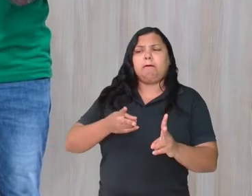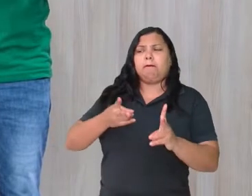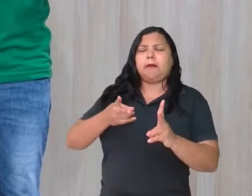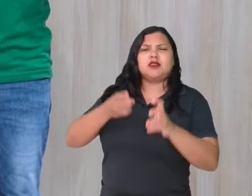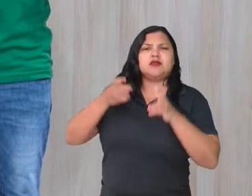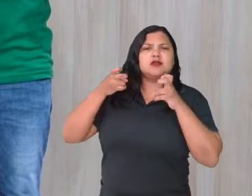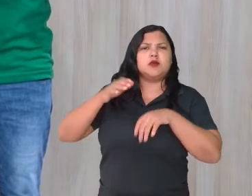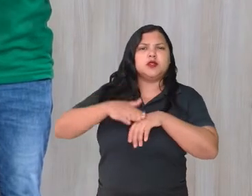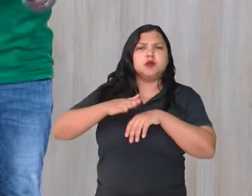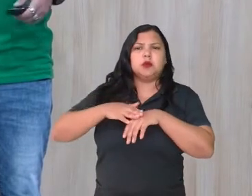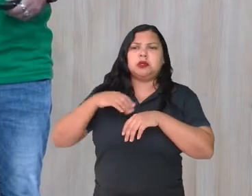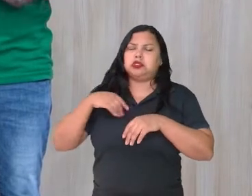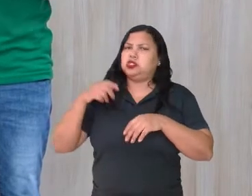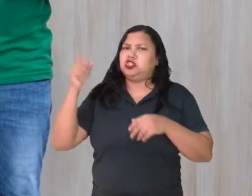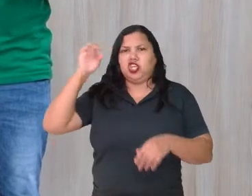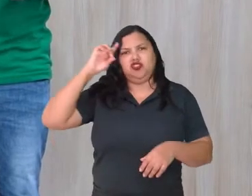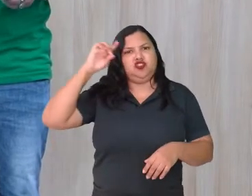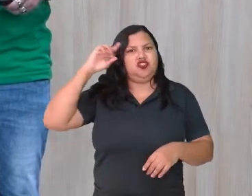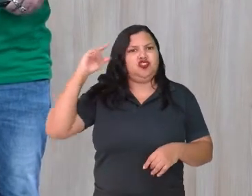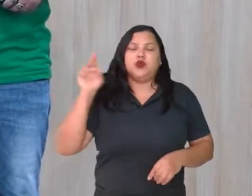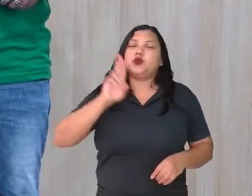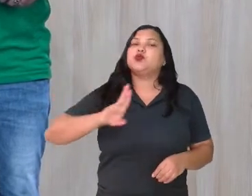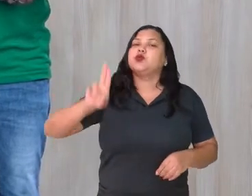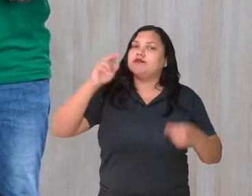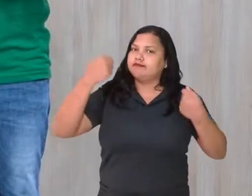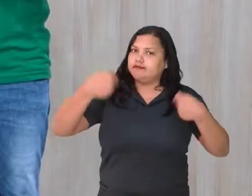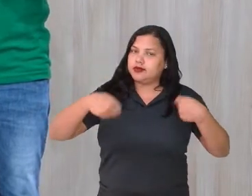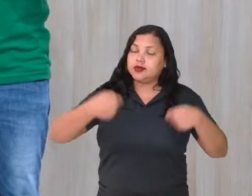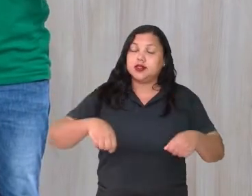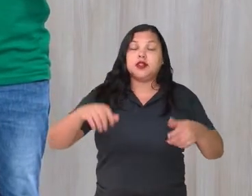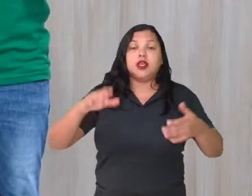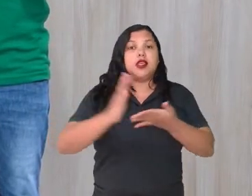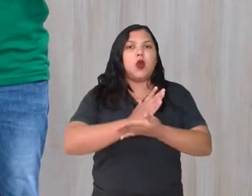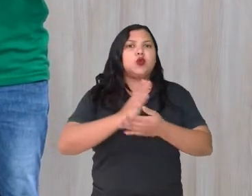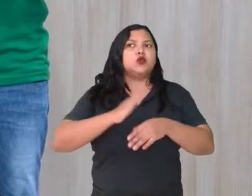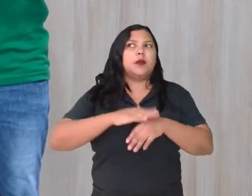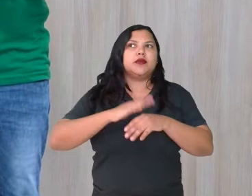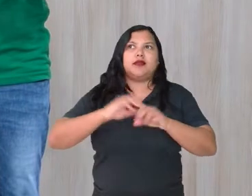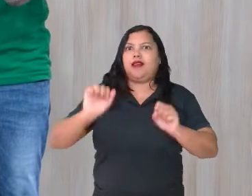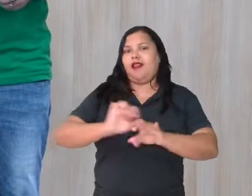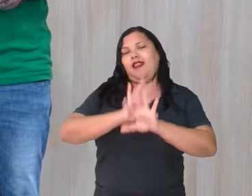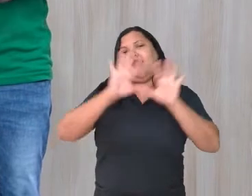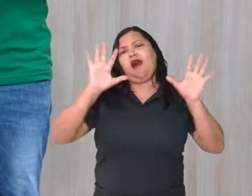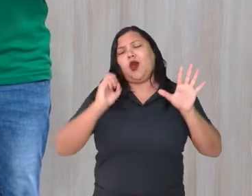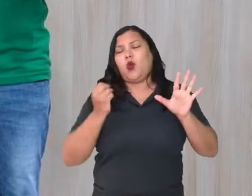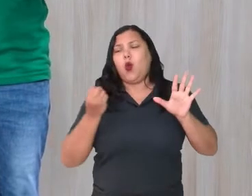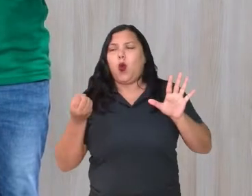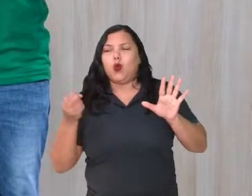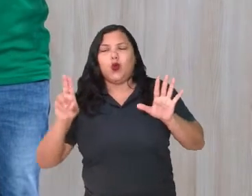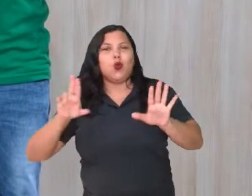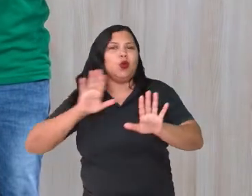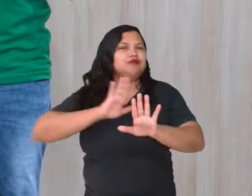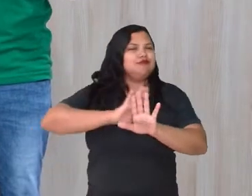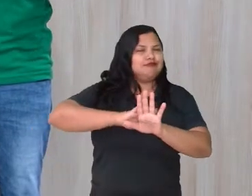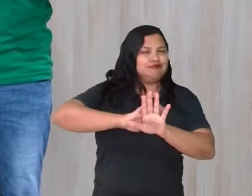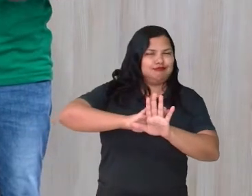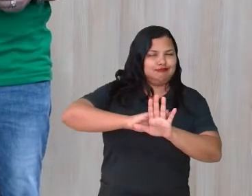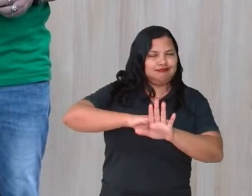situações ligadas a esse tema no nosso dia a dia, muitas vezes de forma bem explícita, de outras maneiras